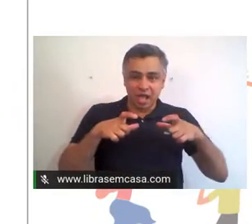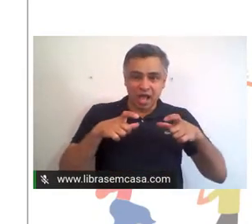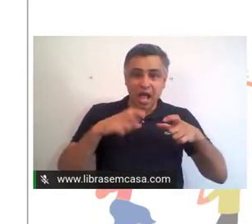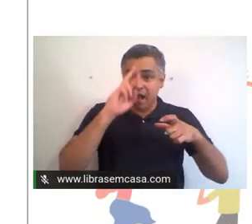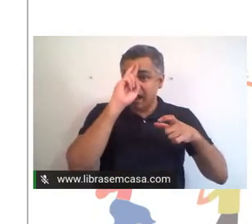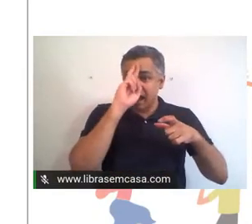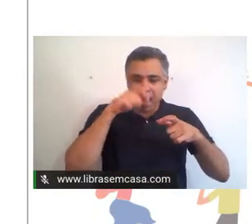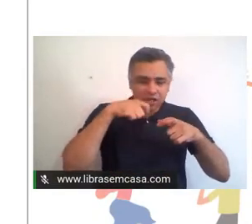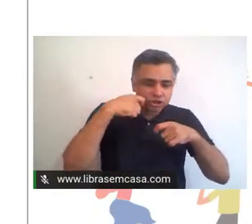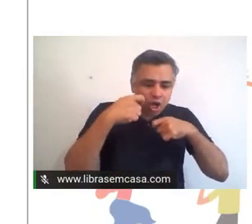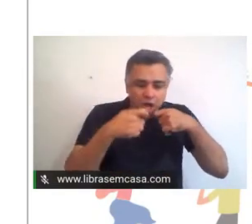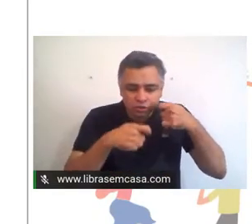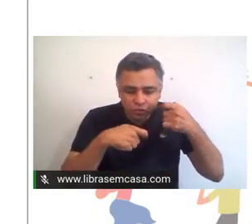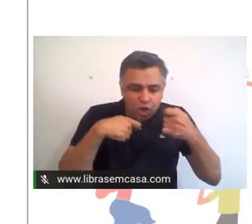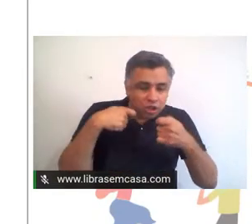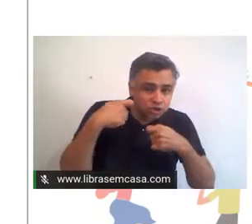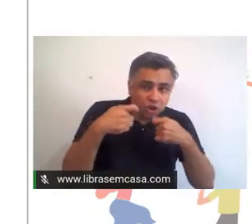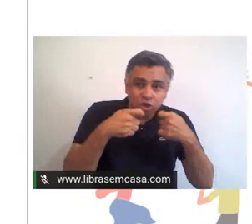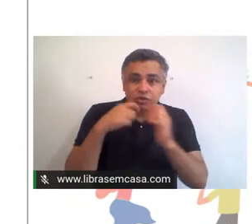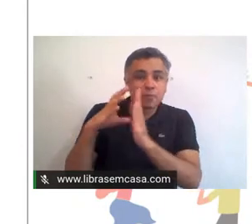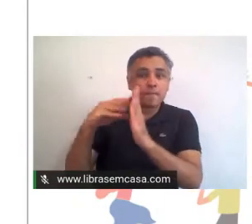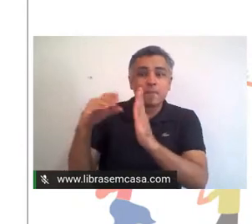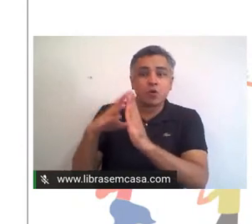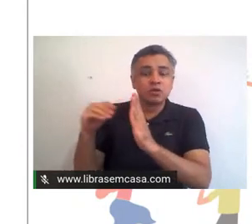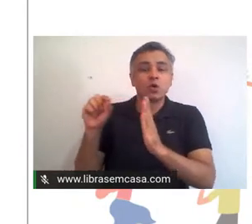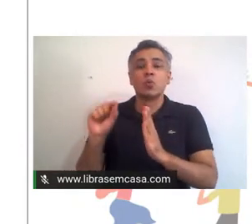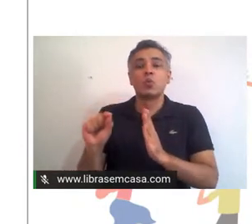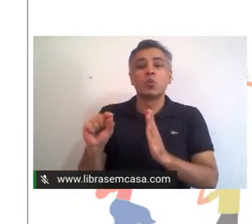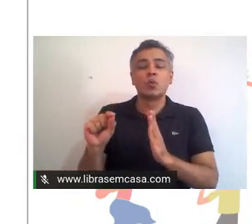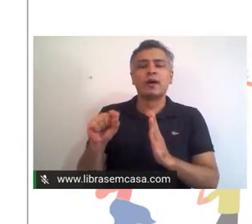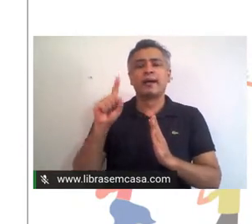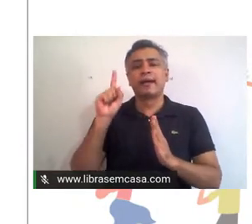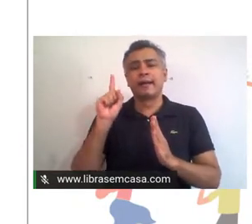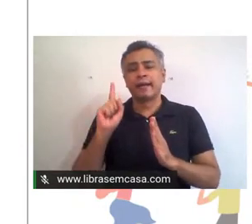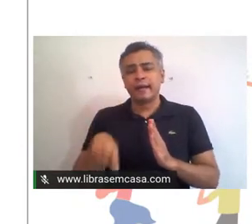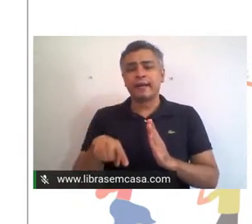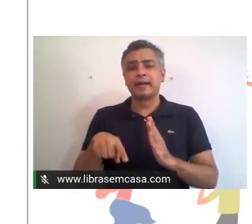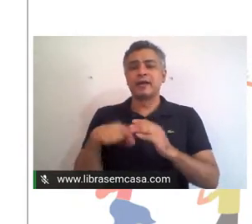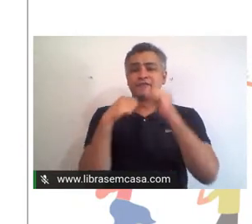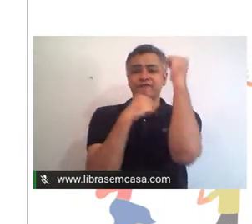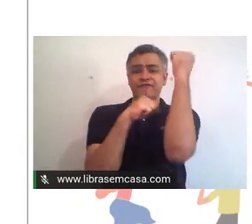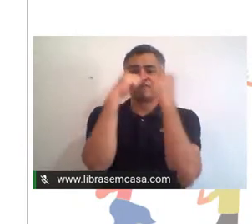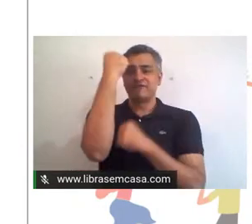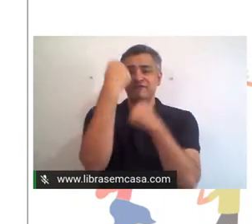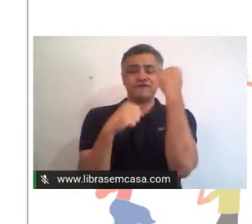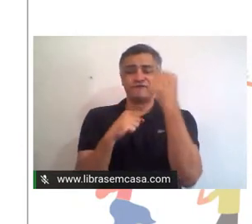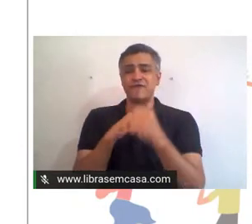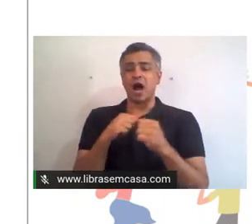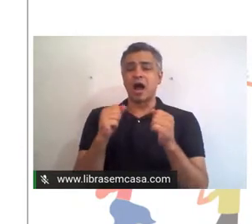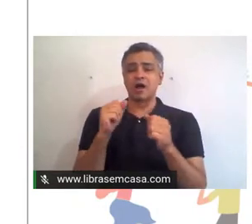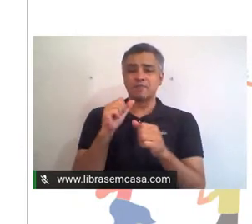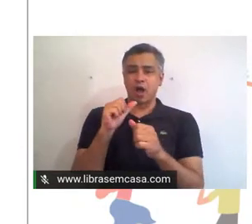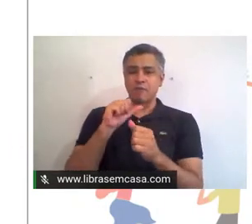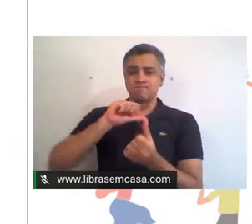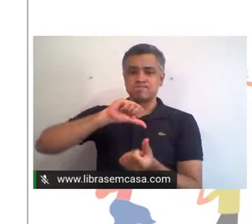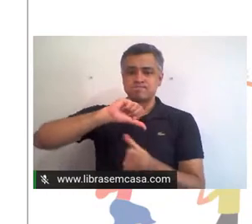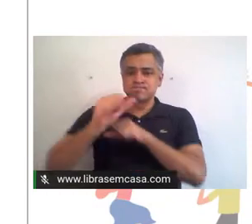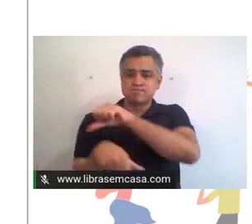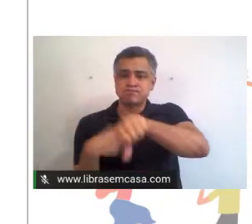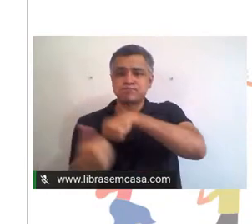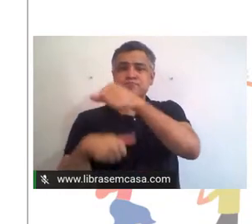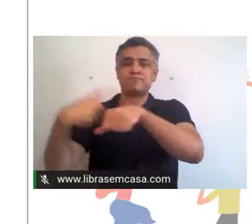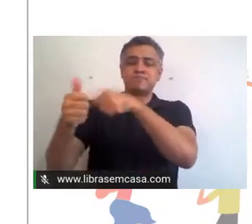mesa, desse modelo de produção, são produtos ultraprocessados. Eu, pessoalmente, tenho uma dificuldade muito grande